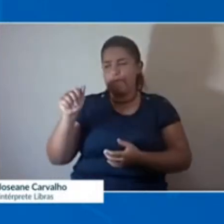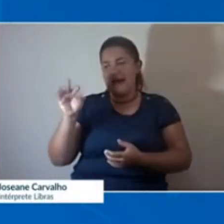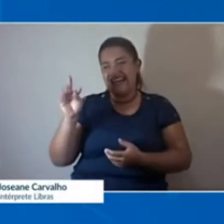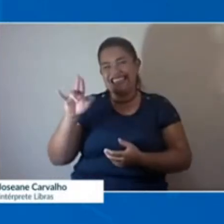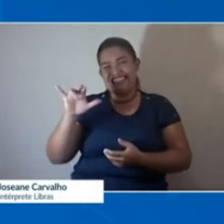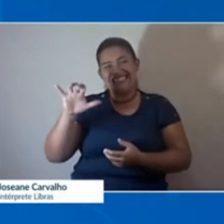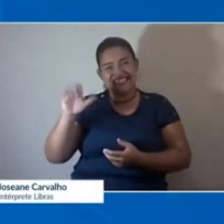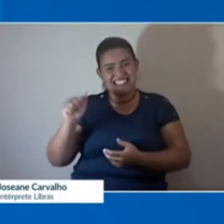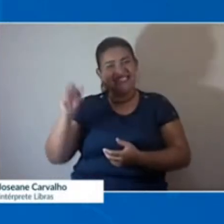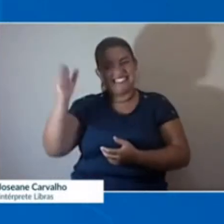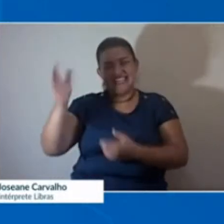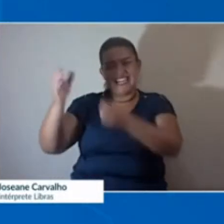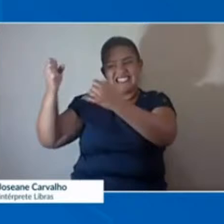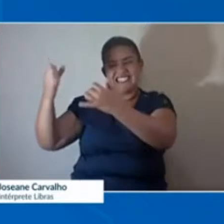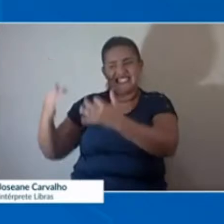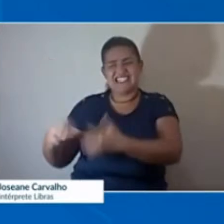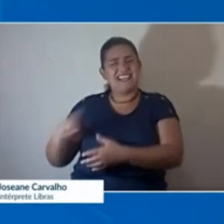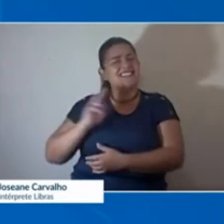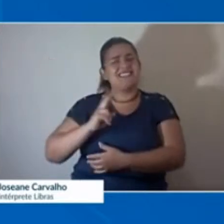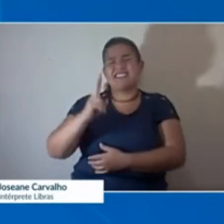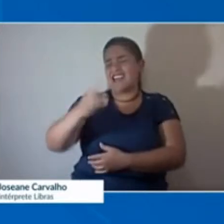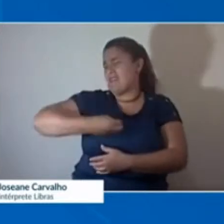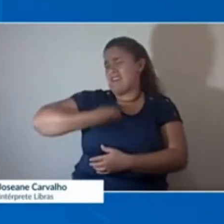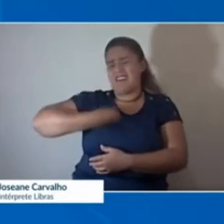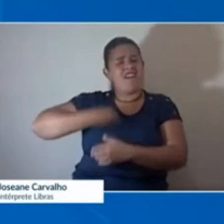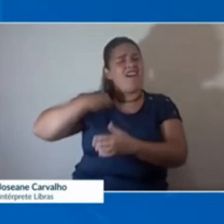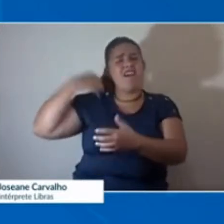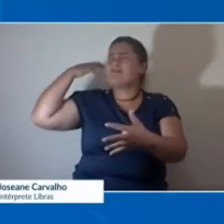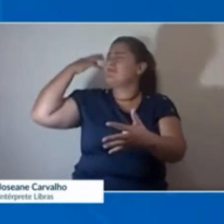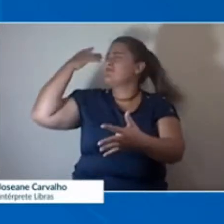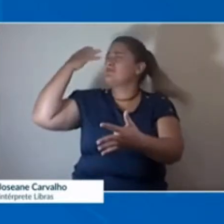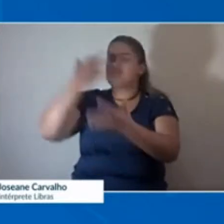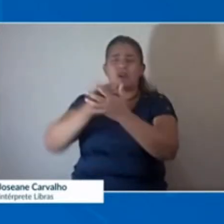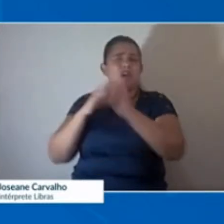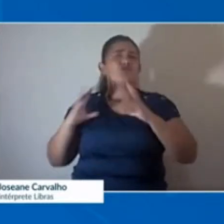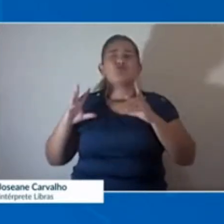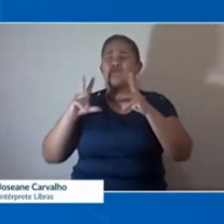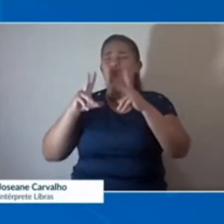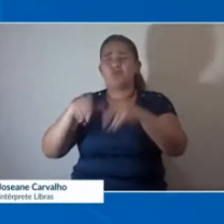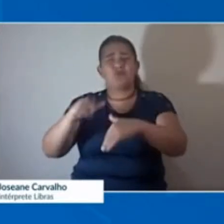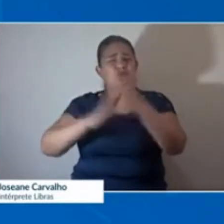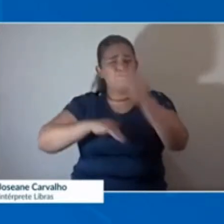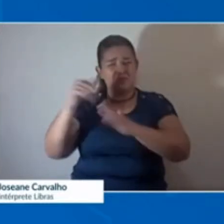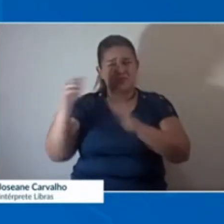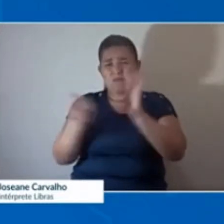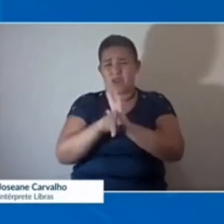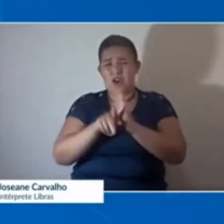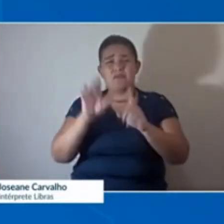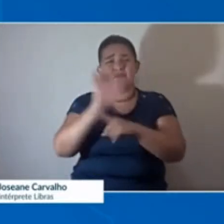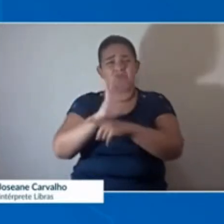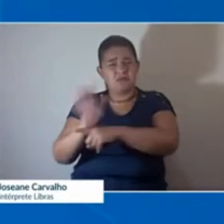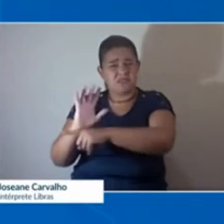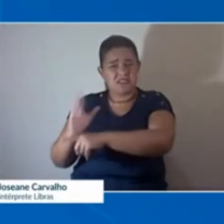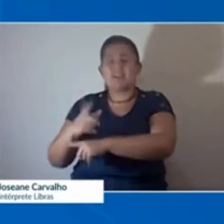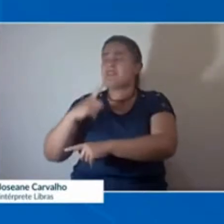sempre ter havido mulheres em todos os processos de produção fílmica, elas não